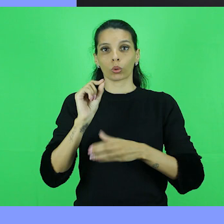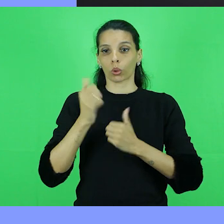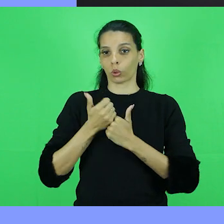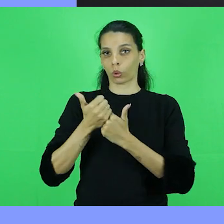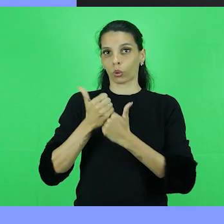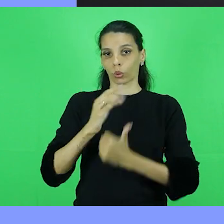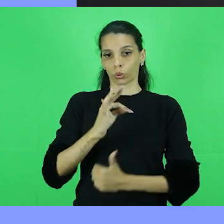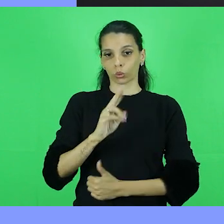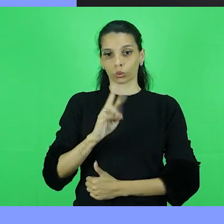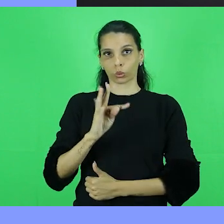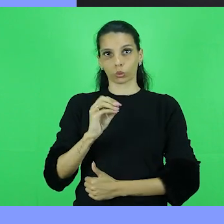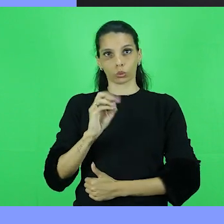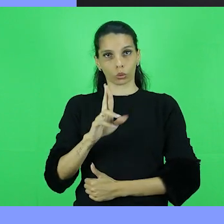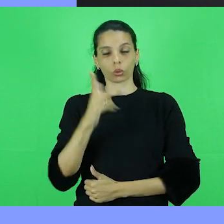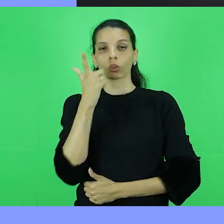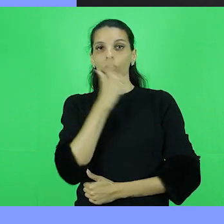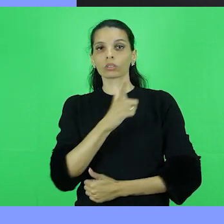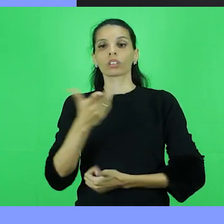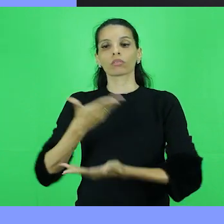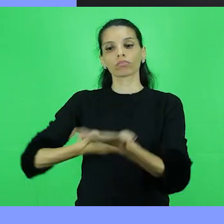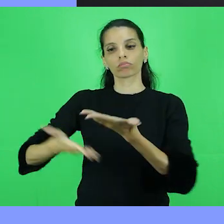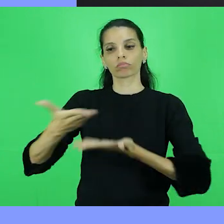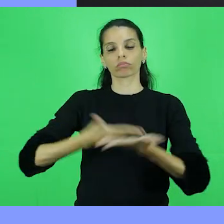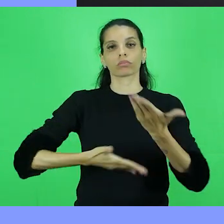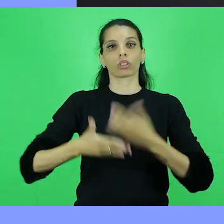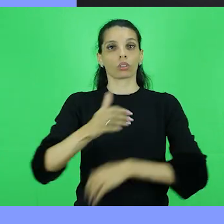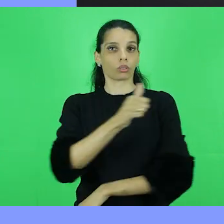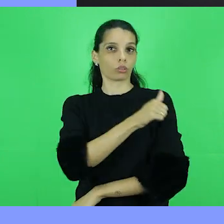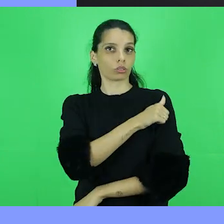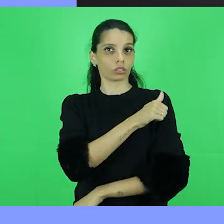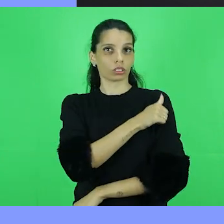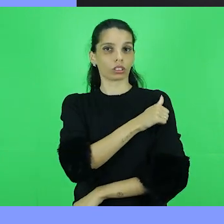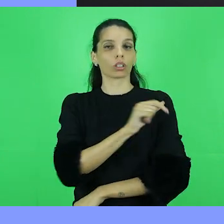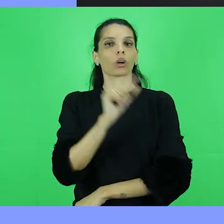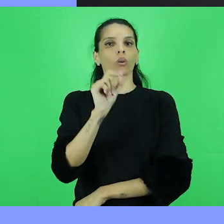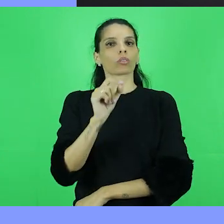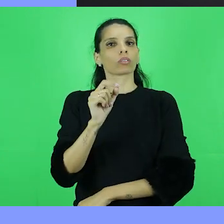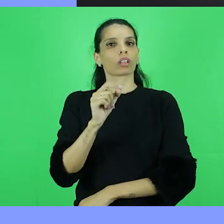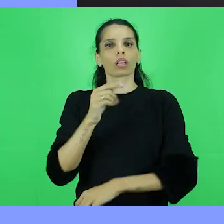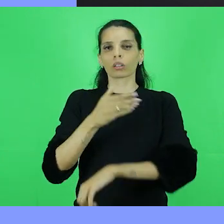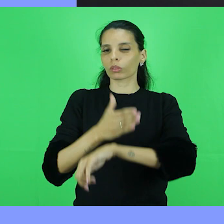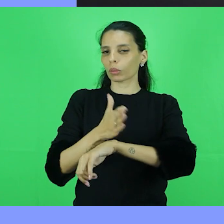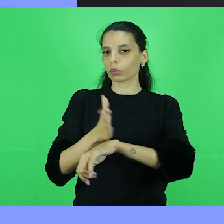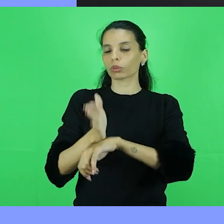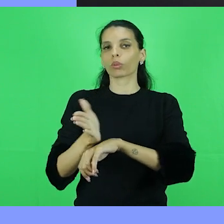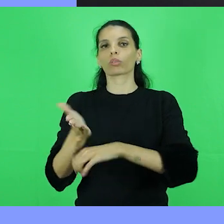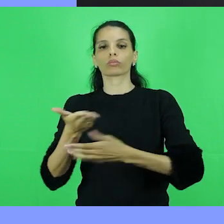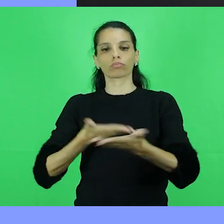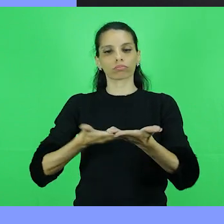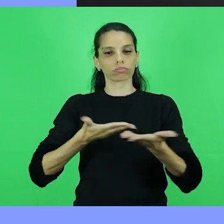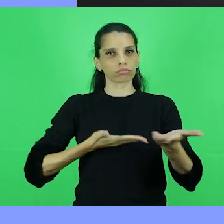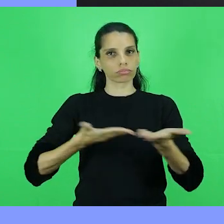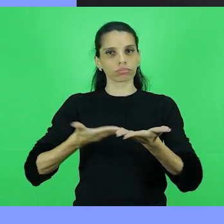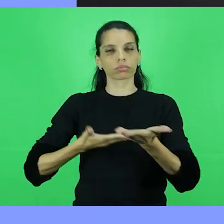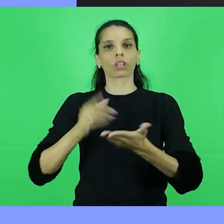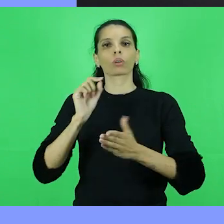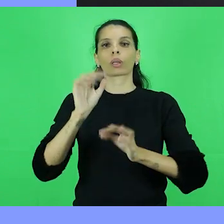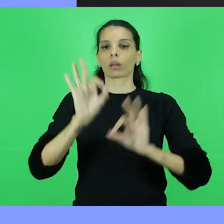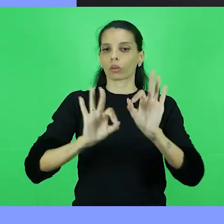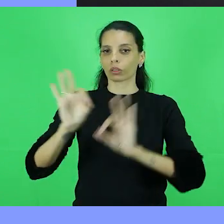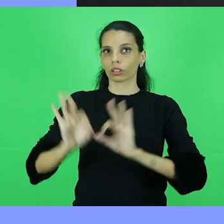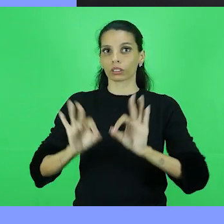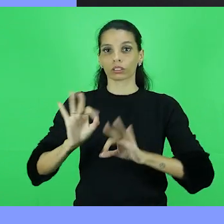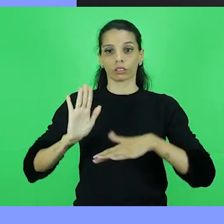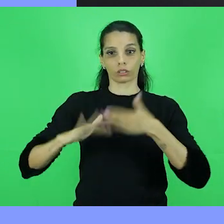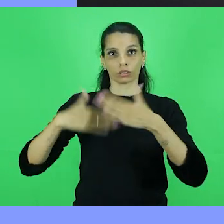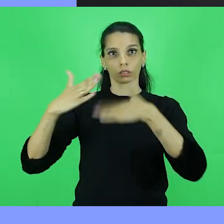acompanha e se comunica com os estudantes de forma sistemática para planejar o seu desenvolvimento